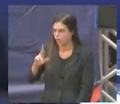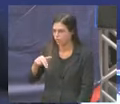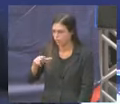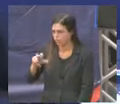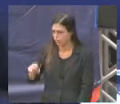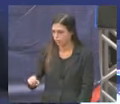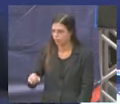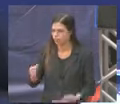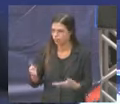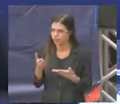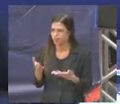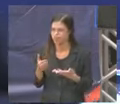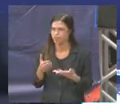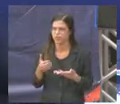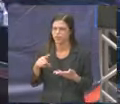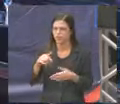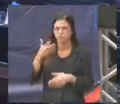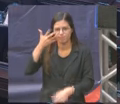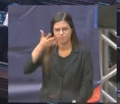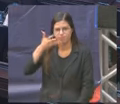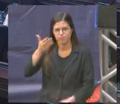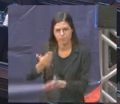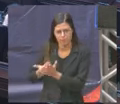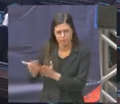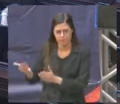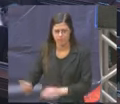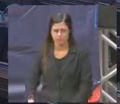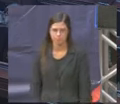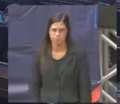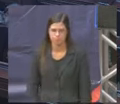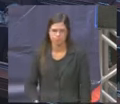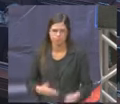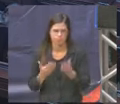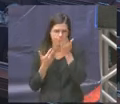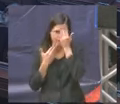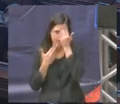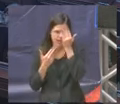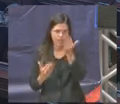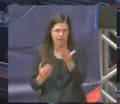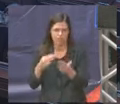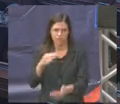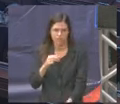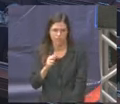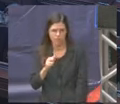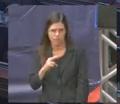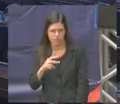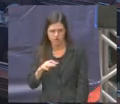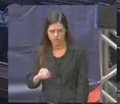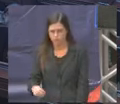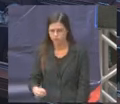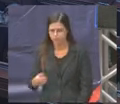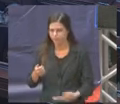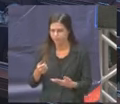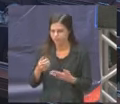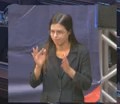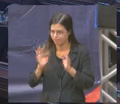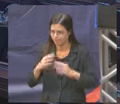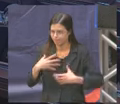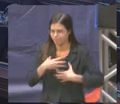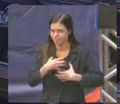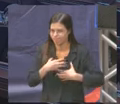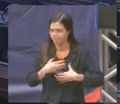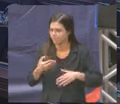que você fizesse a sua intervenção. Obrigado, Márcio. Primeiro, feliz de estar aqui,